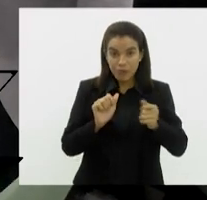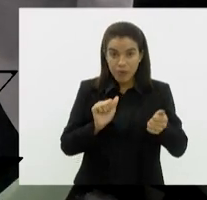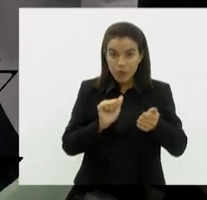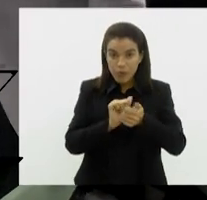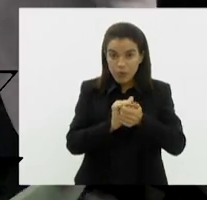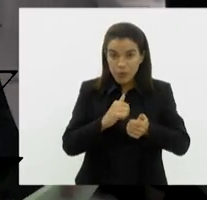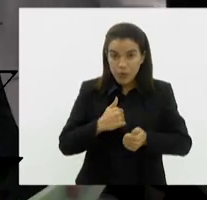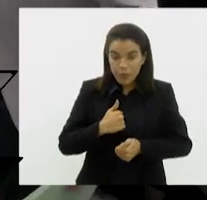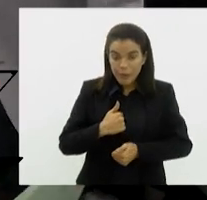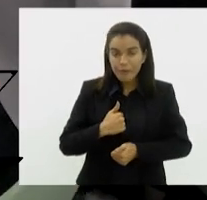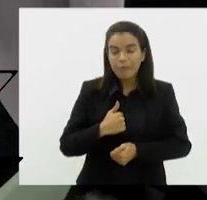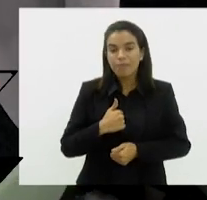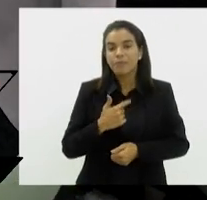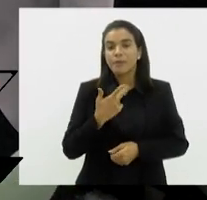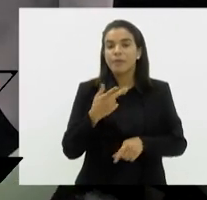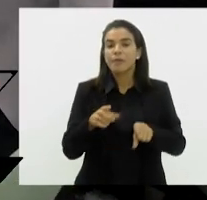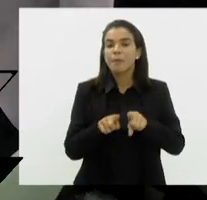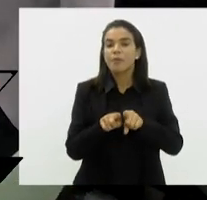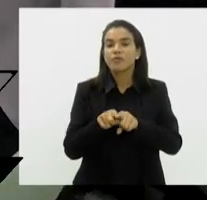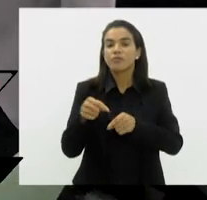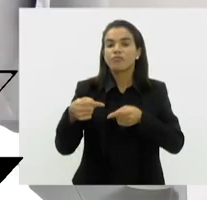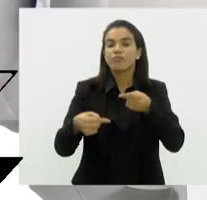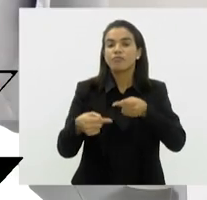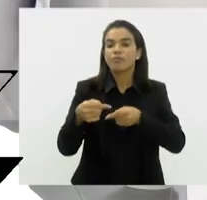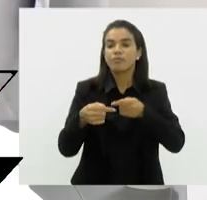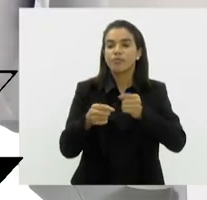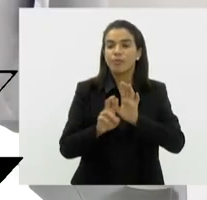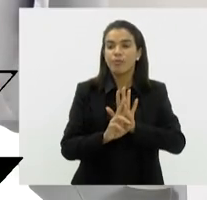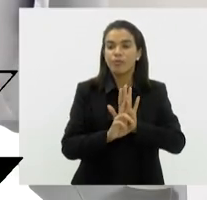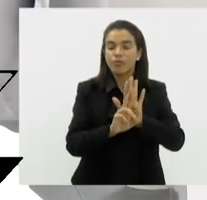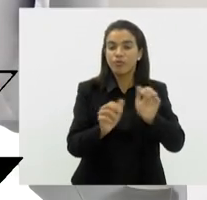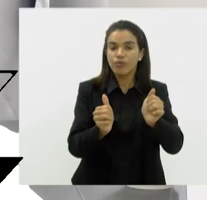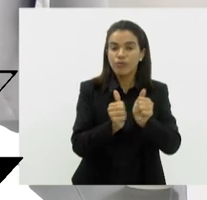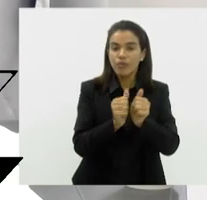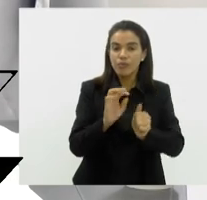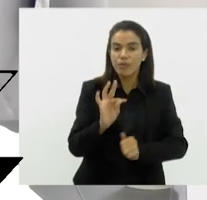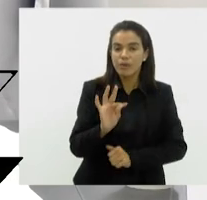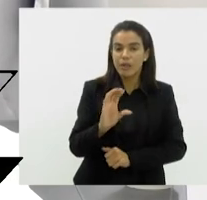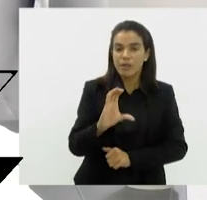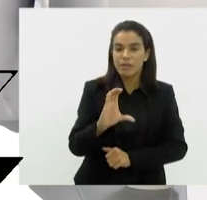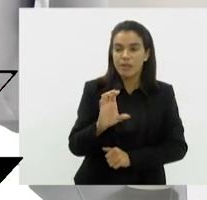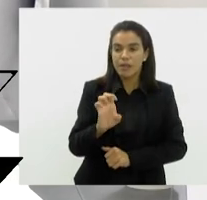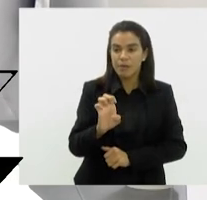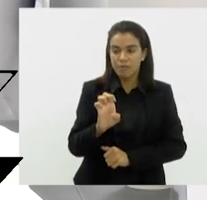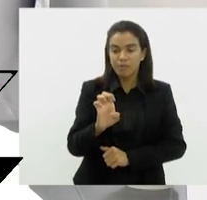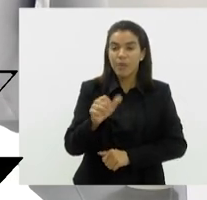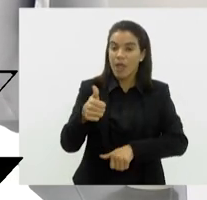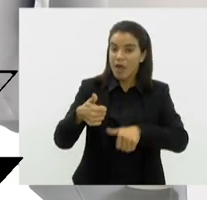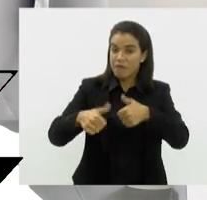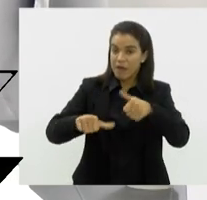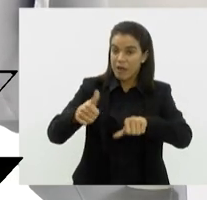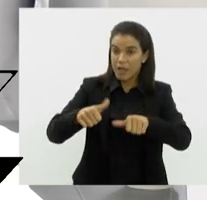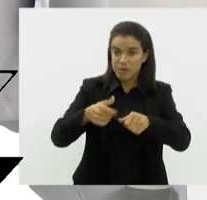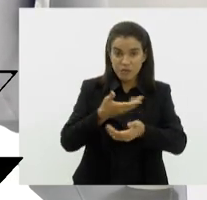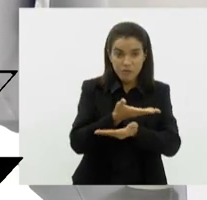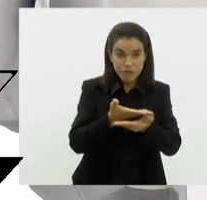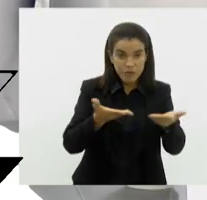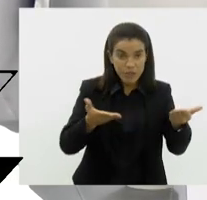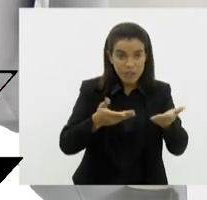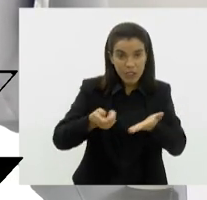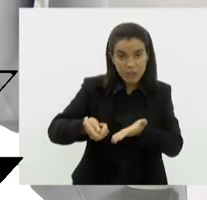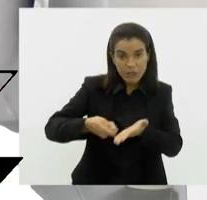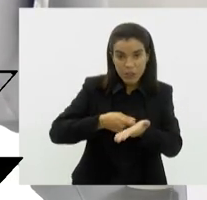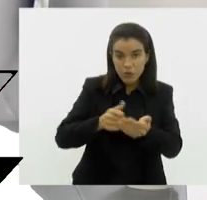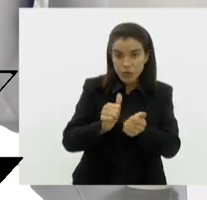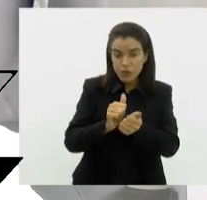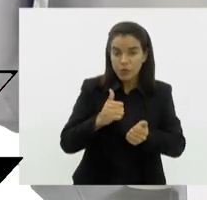será objeto, inclusive, de uma representação junto ao TCE, para que seja avaliada essa questão. Se Vossas Excelências quiserem assinar, coloco